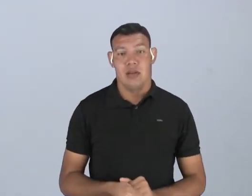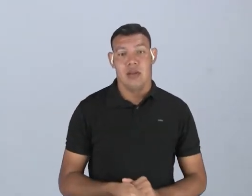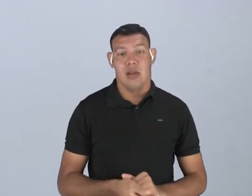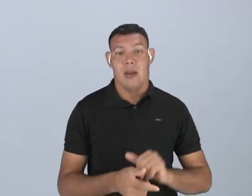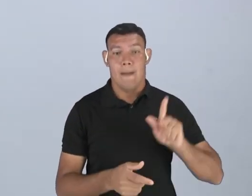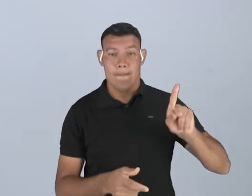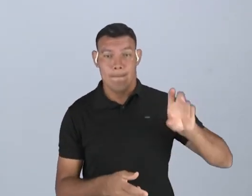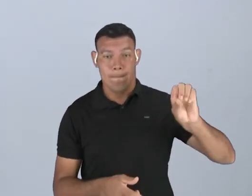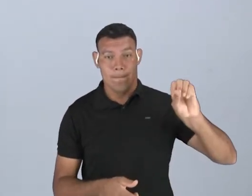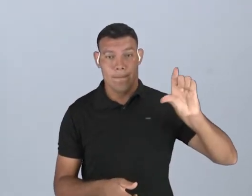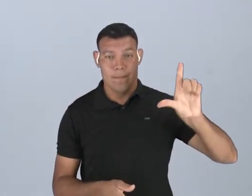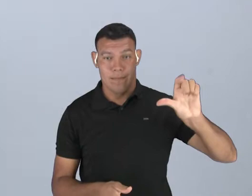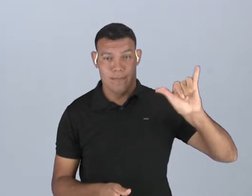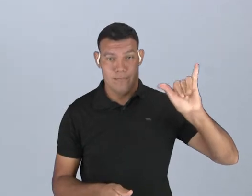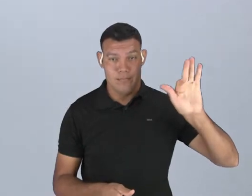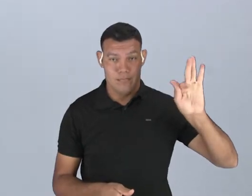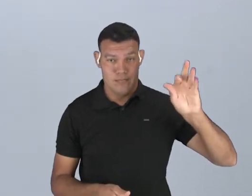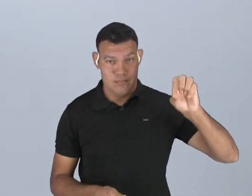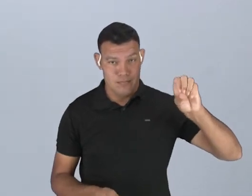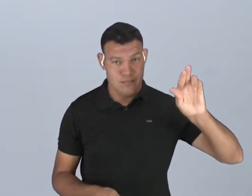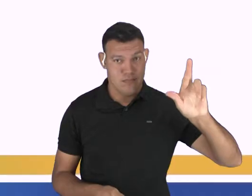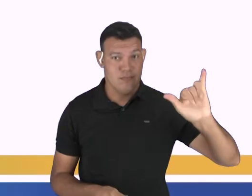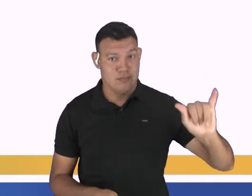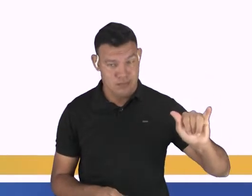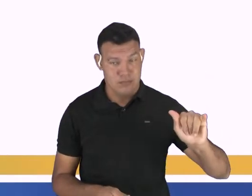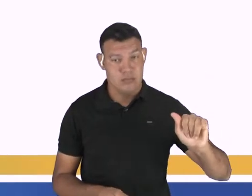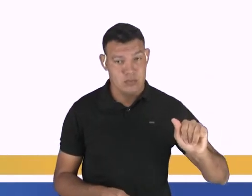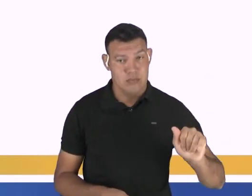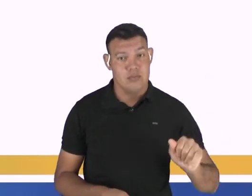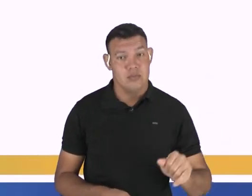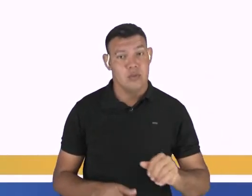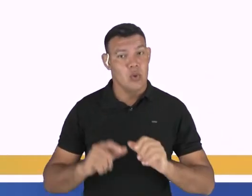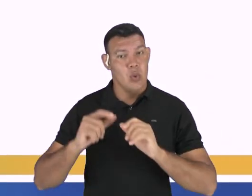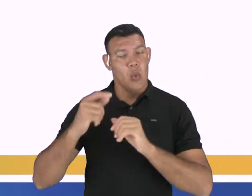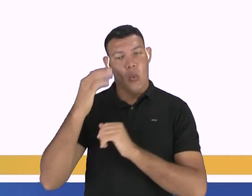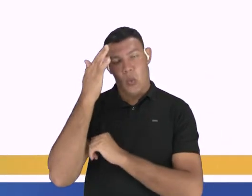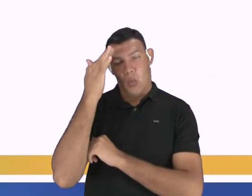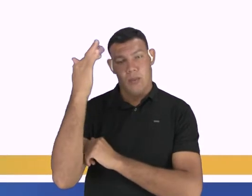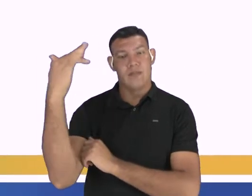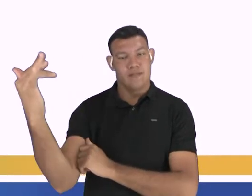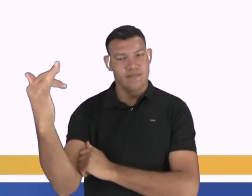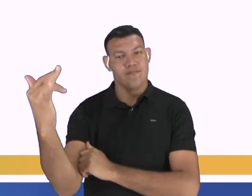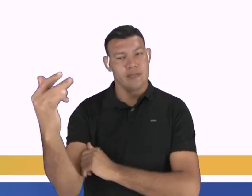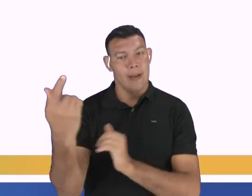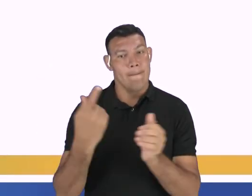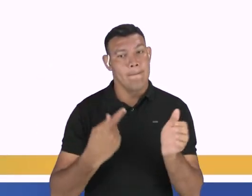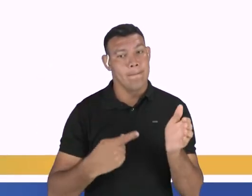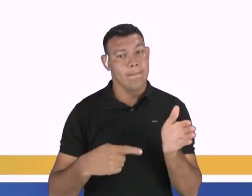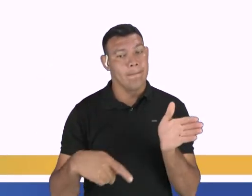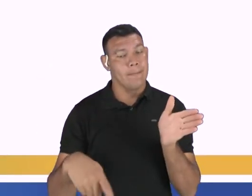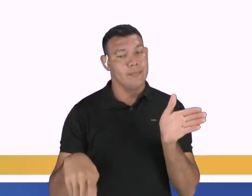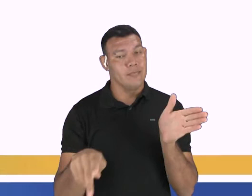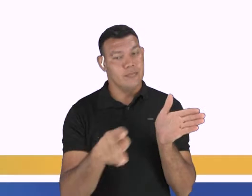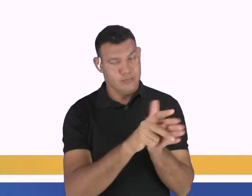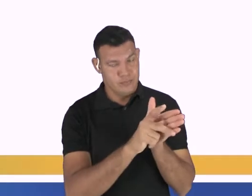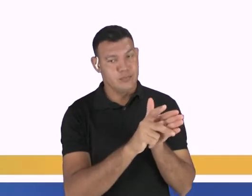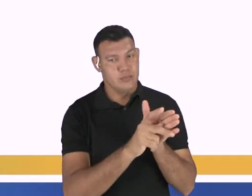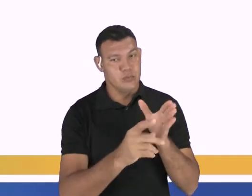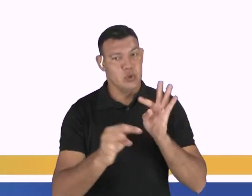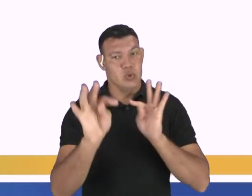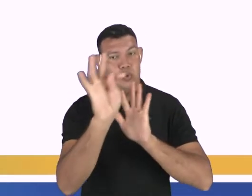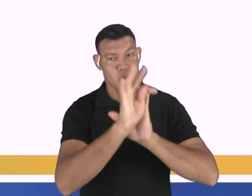segundo Mikhail Bakhtin, é a presença de outros textos dentro de um texto, causada